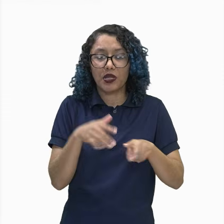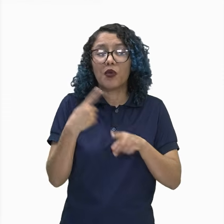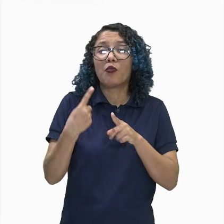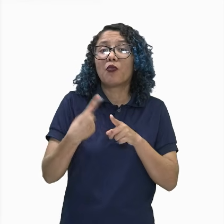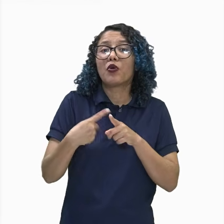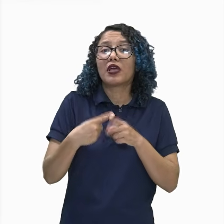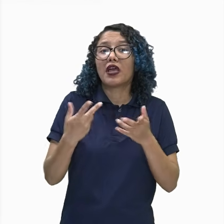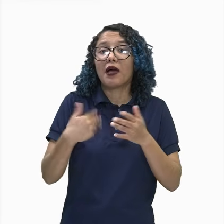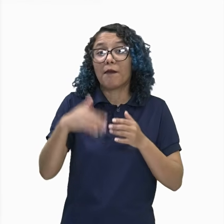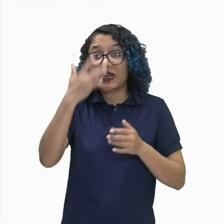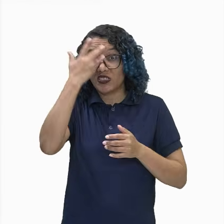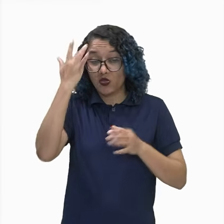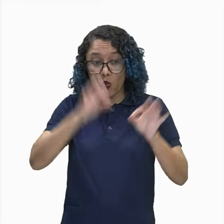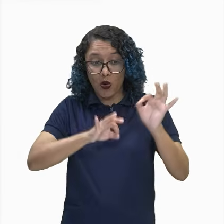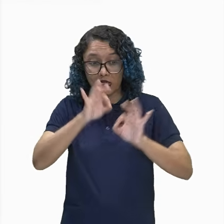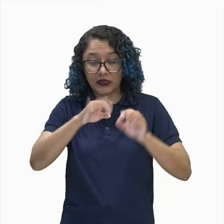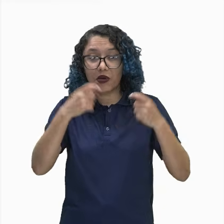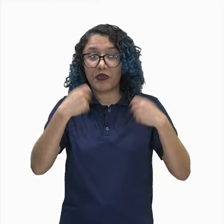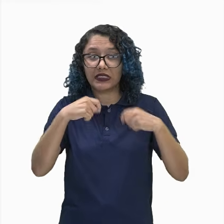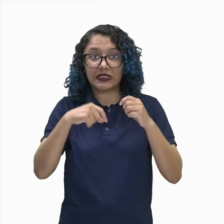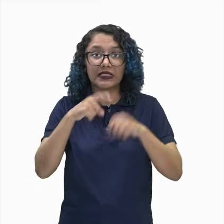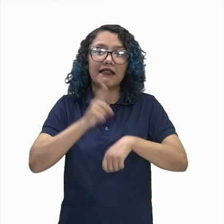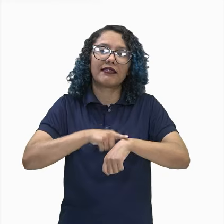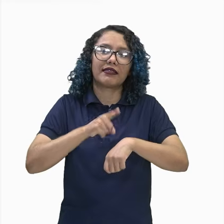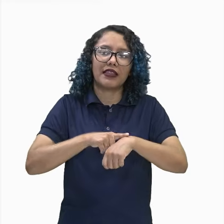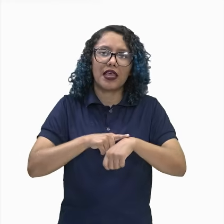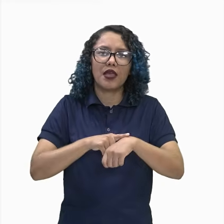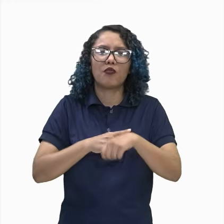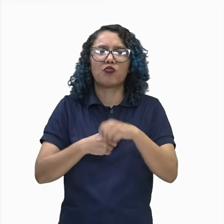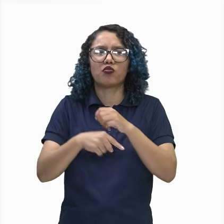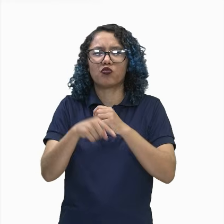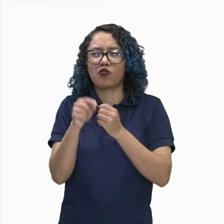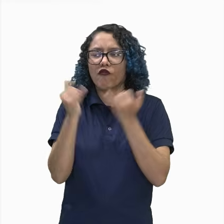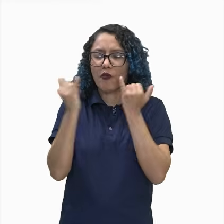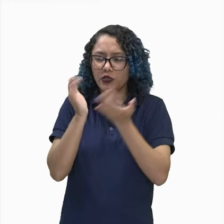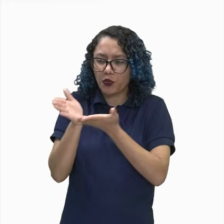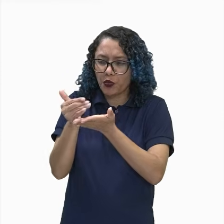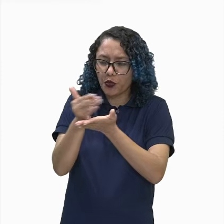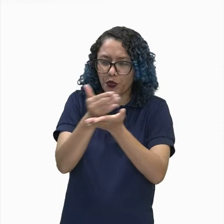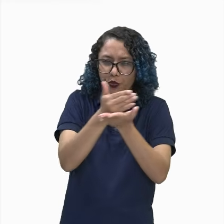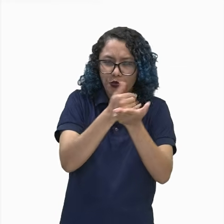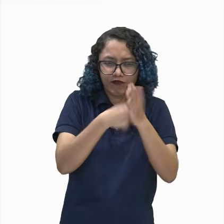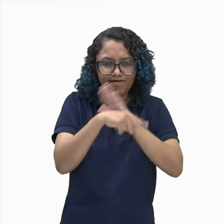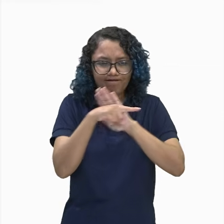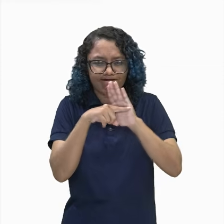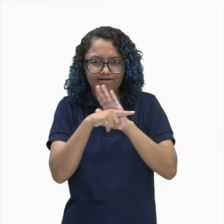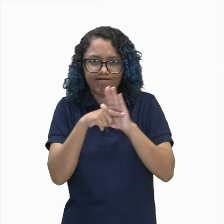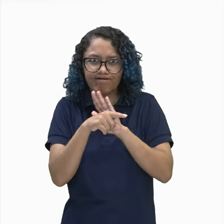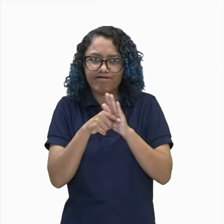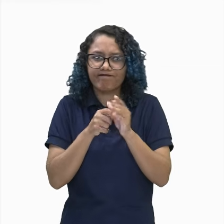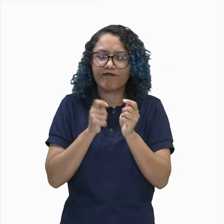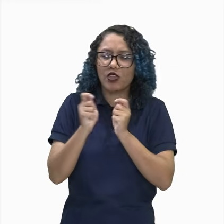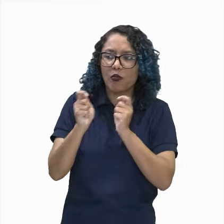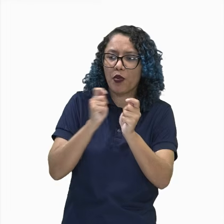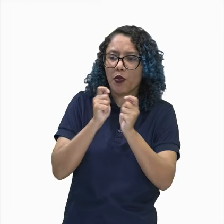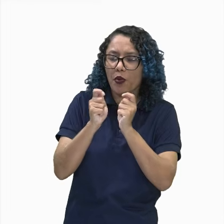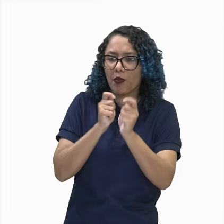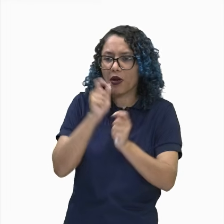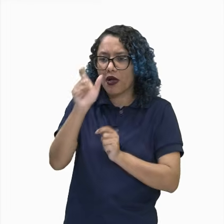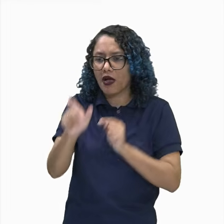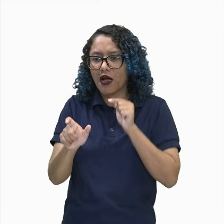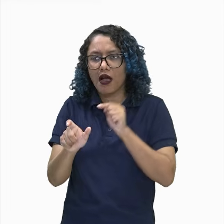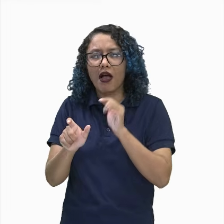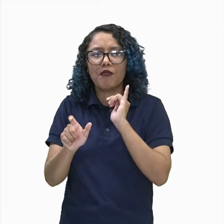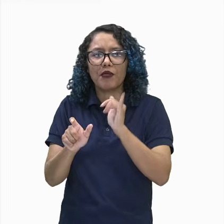os fatos, levantar os dados, entrevistar testemunhas, consultar especialistas. Venha aqui comigo